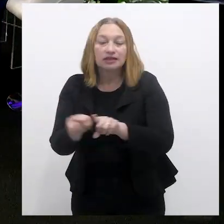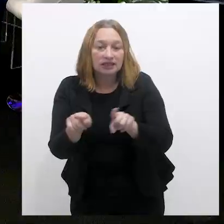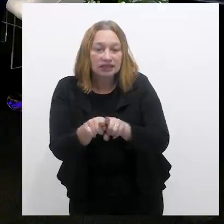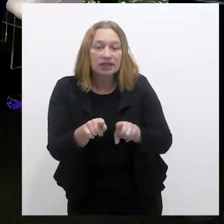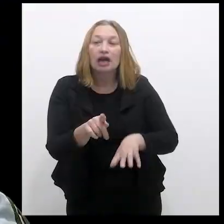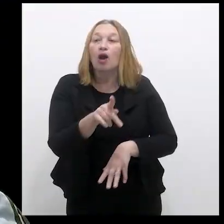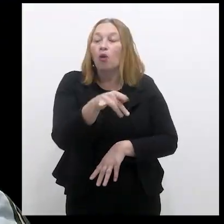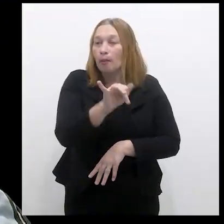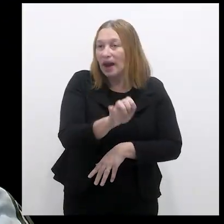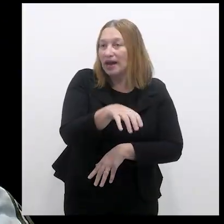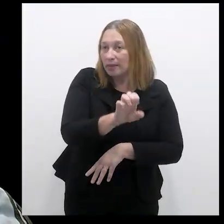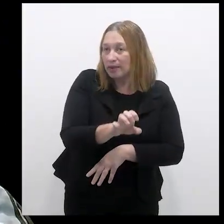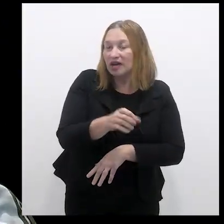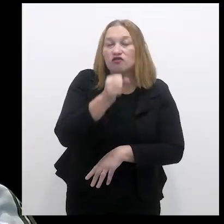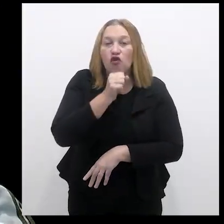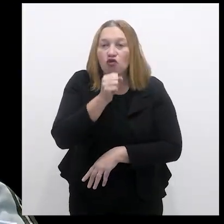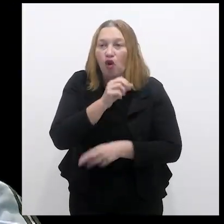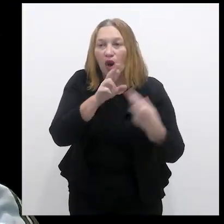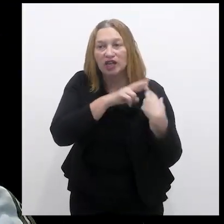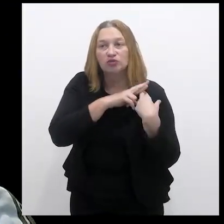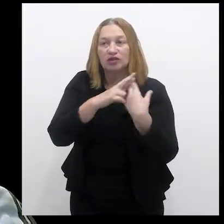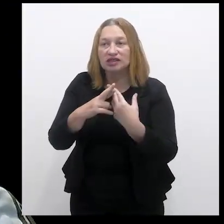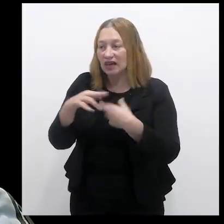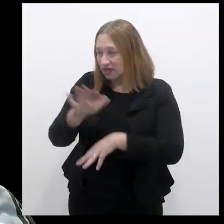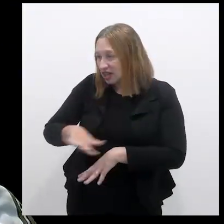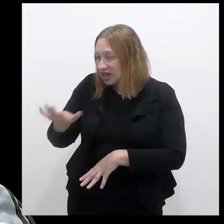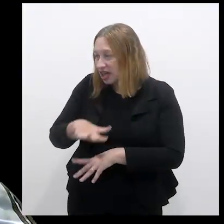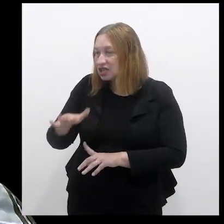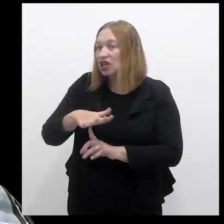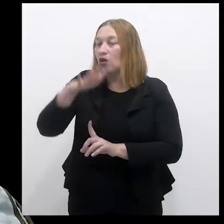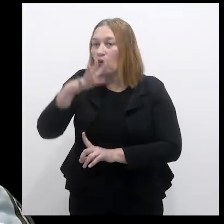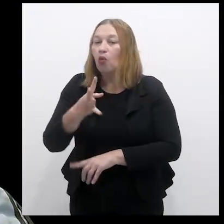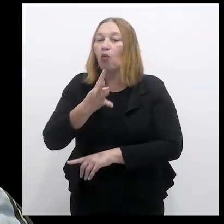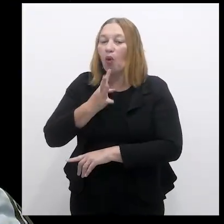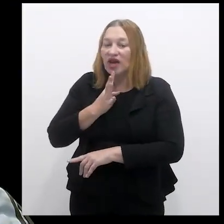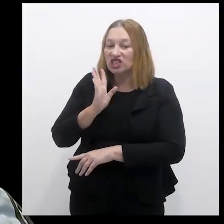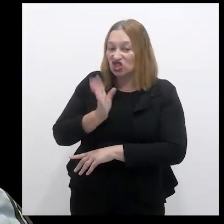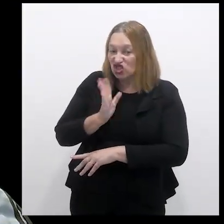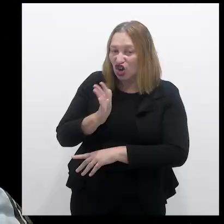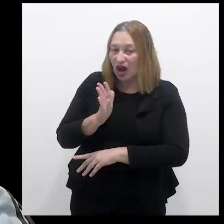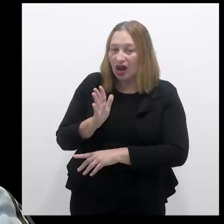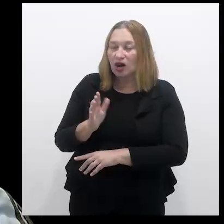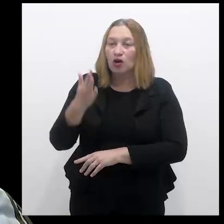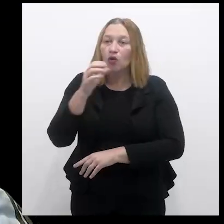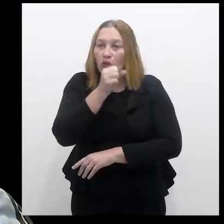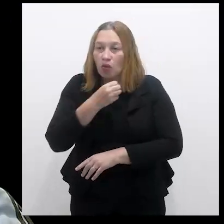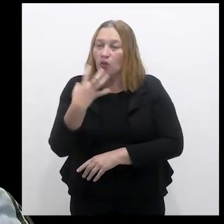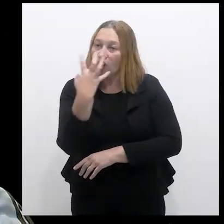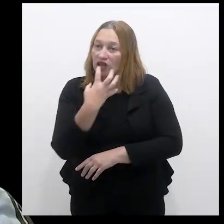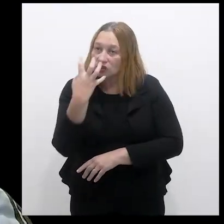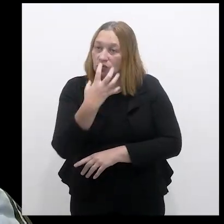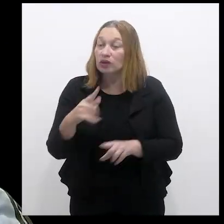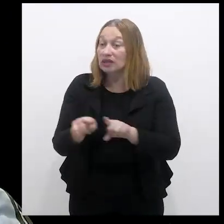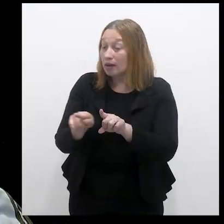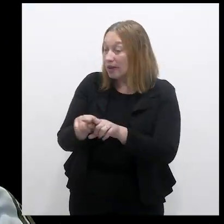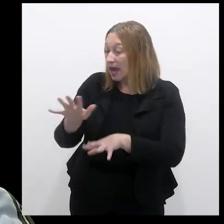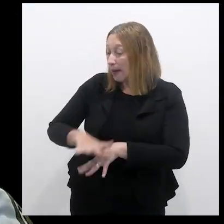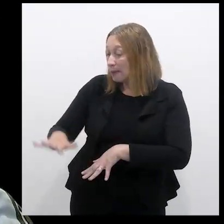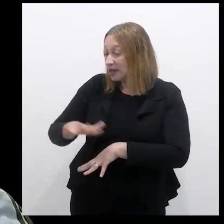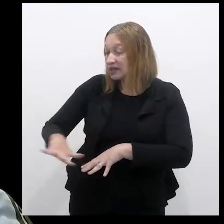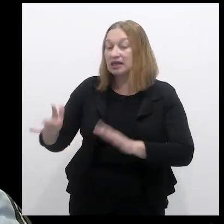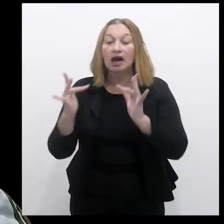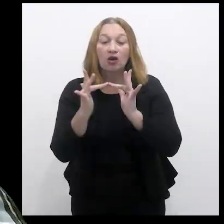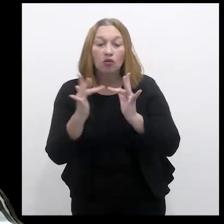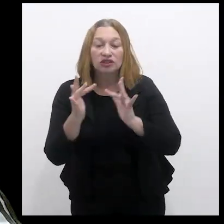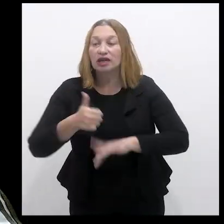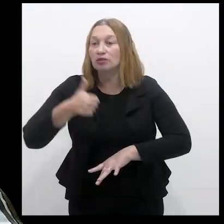faz o espetáculo para os pais e avós e responsáveis adultos que já conhecem o músico e para a criança, muitas vezes, ter aquele